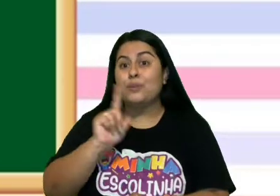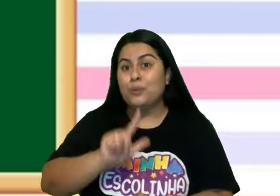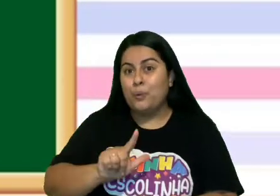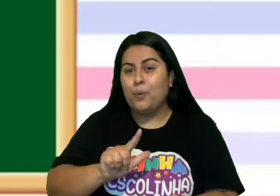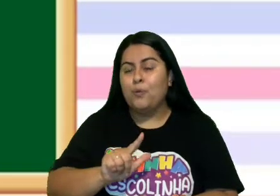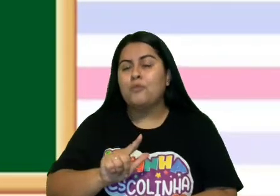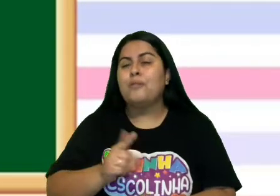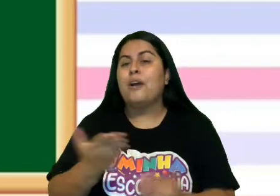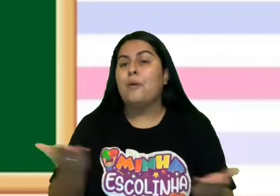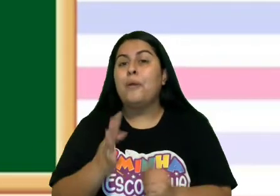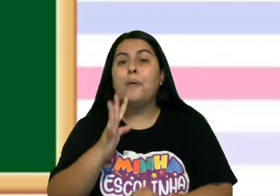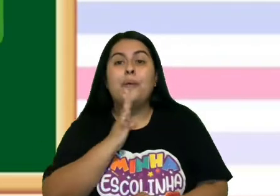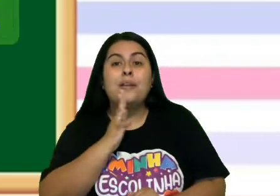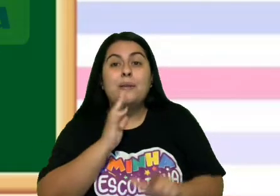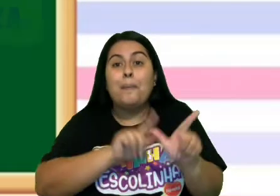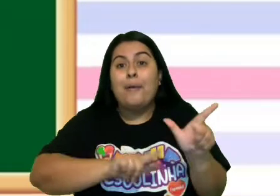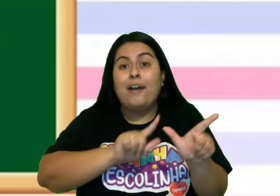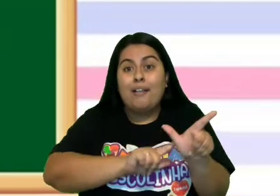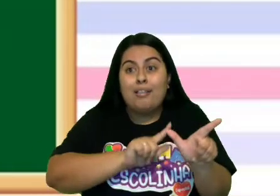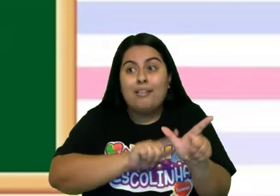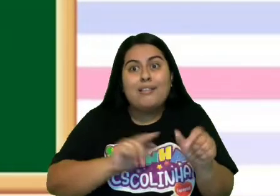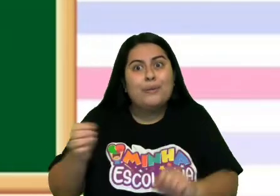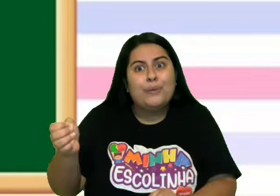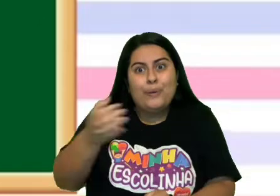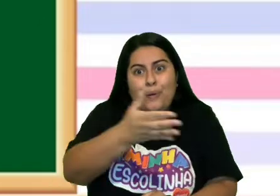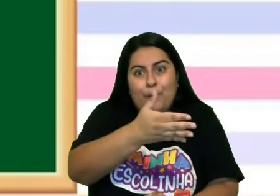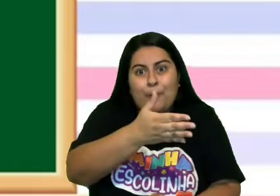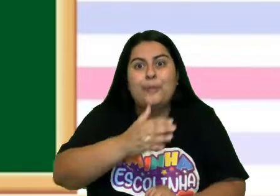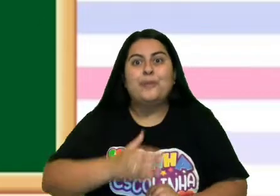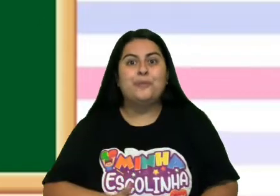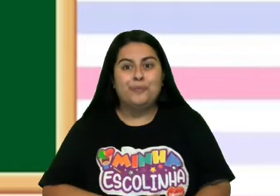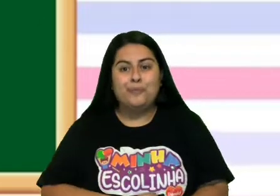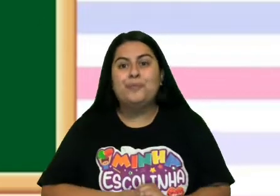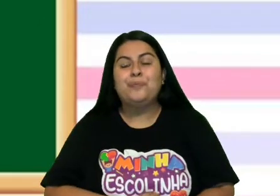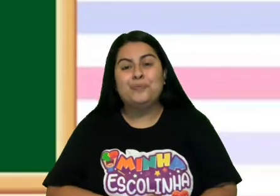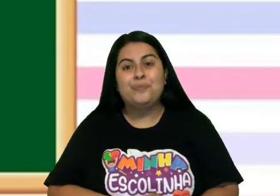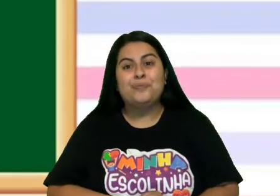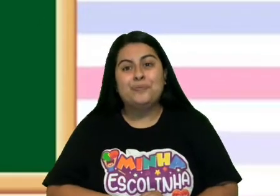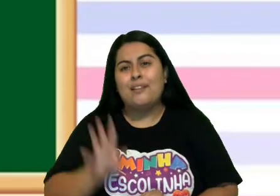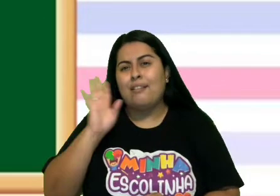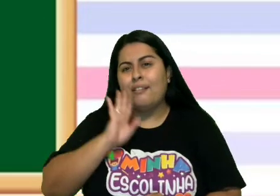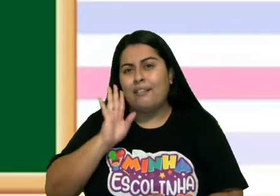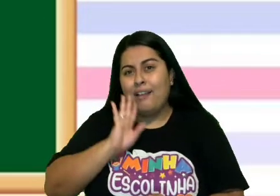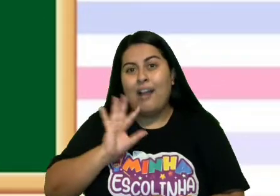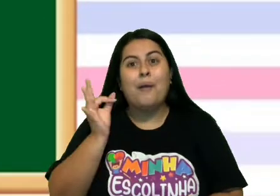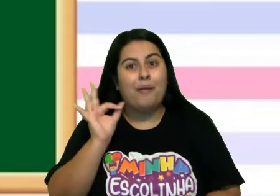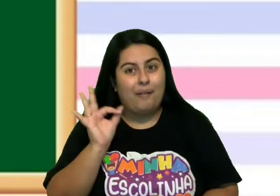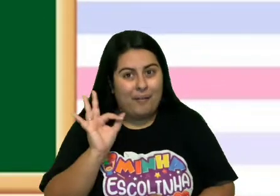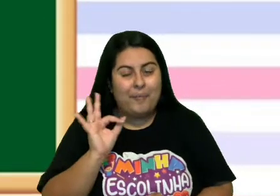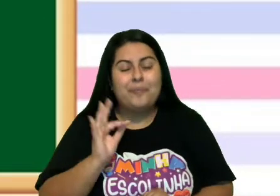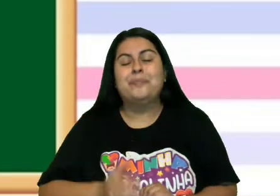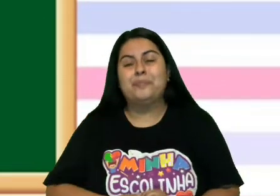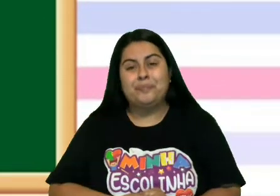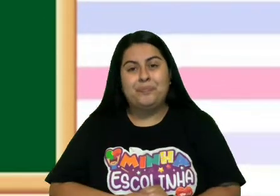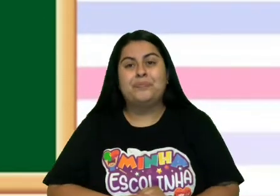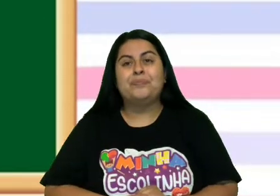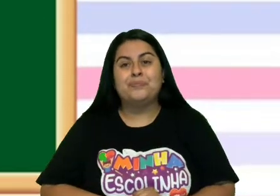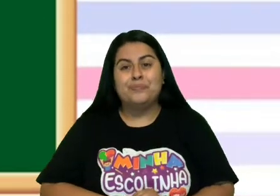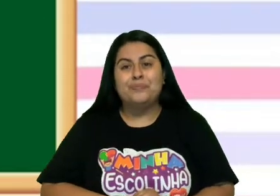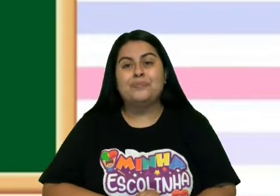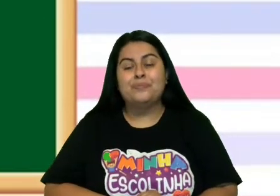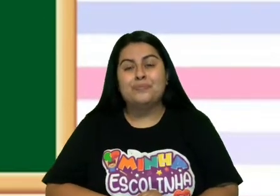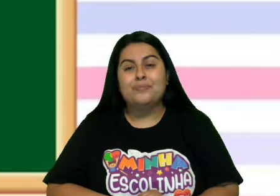volta para a gente conhecer uma letrinha do alfabeto nova, não é demais? É isso